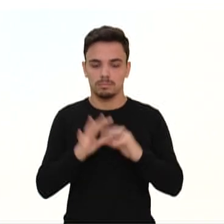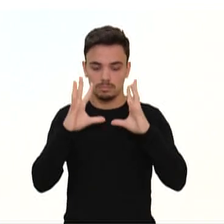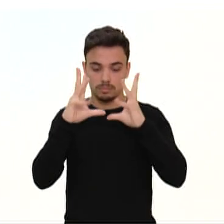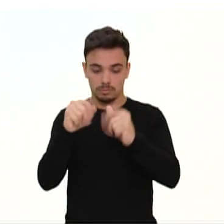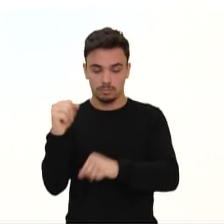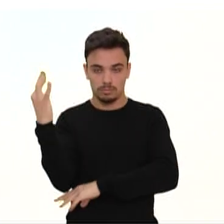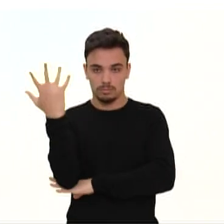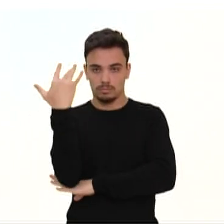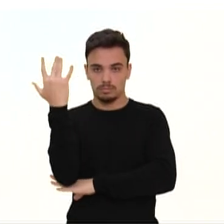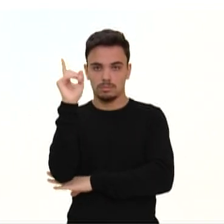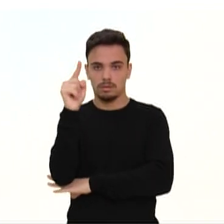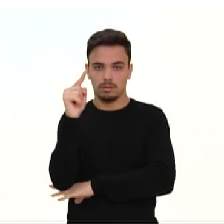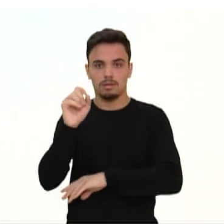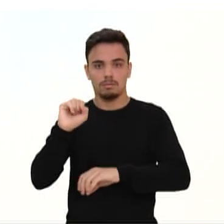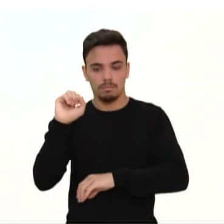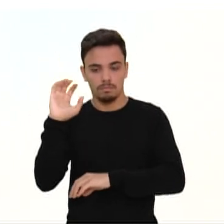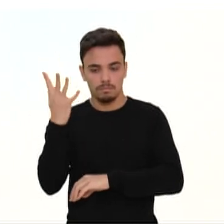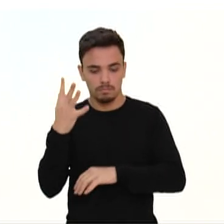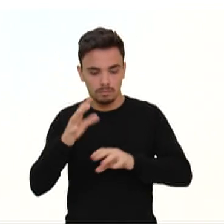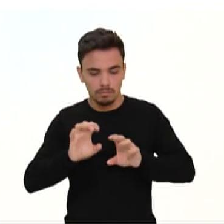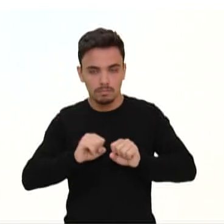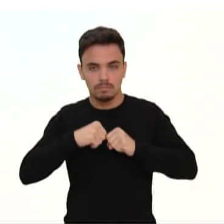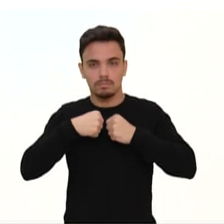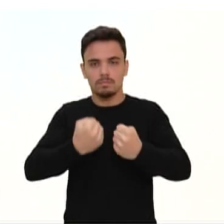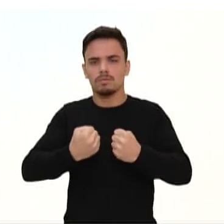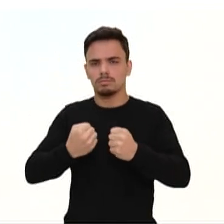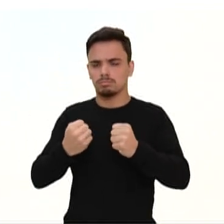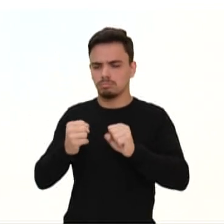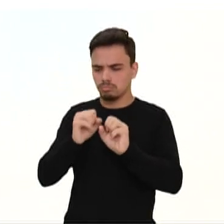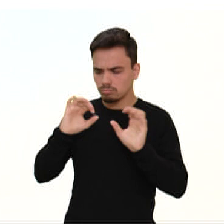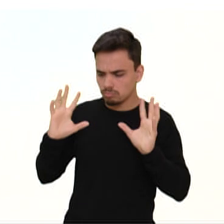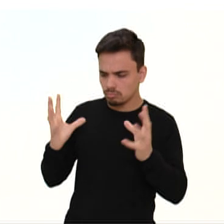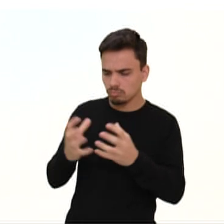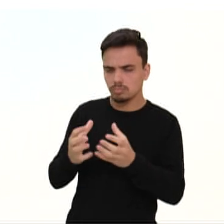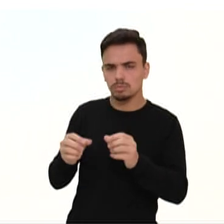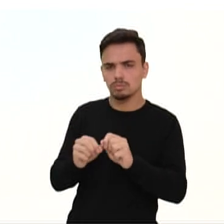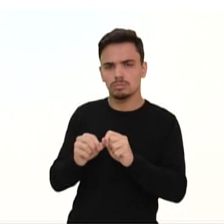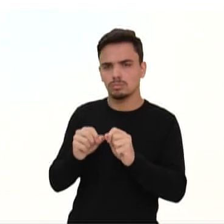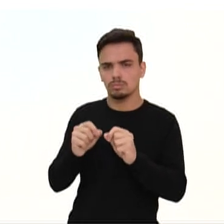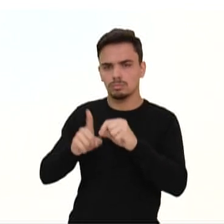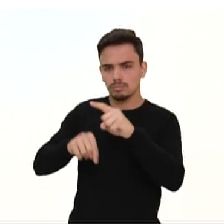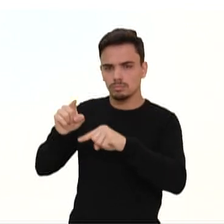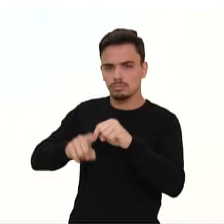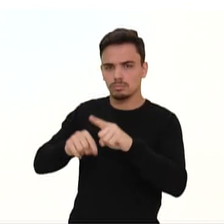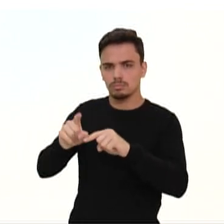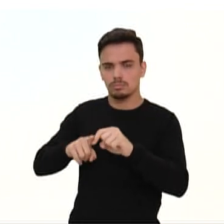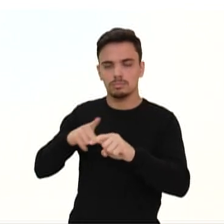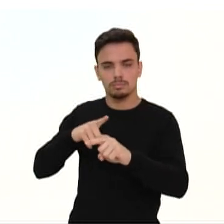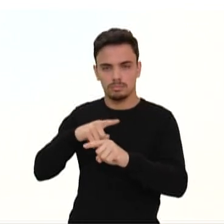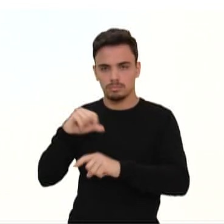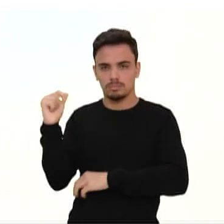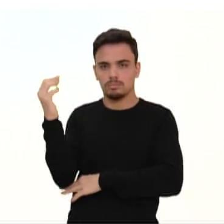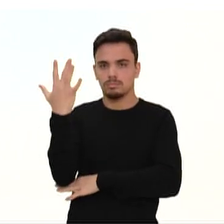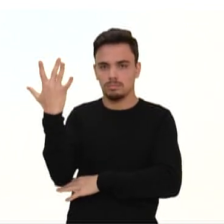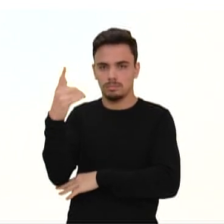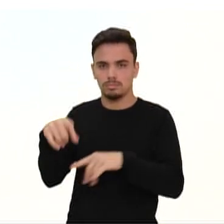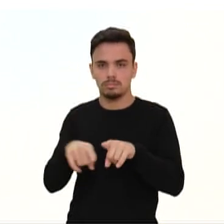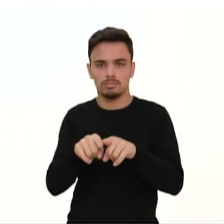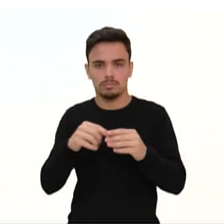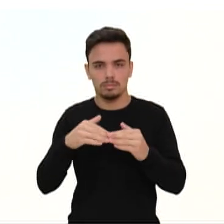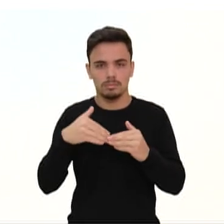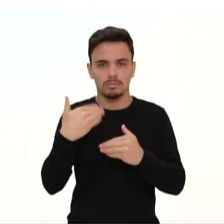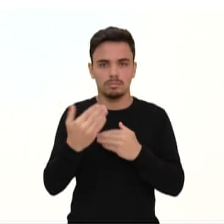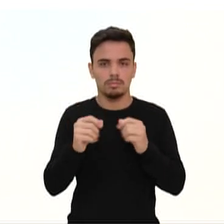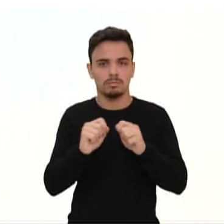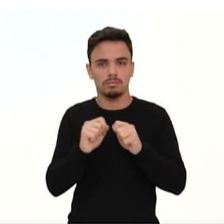forças. Essas forças se reúnem nos diferentes objetos que compõem a natureza e